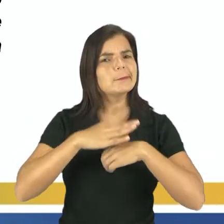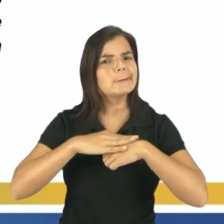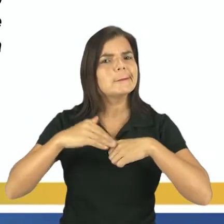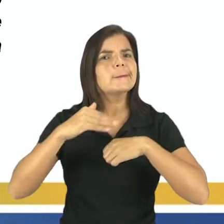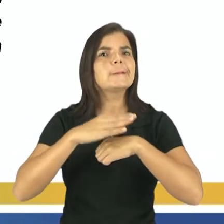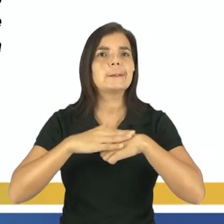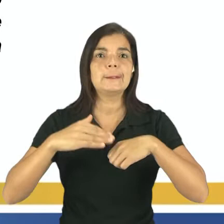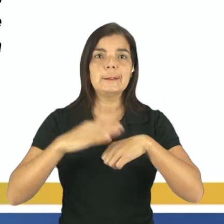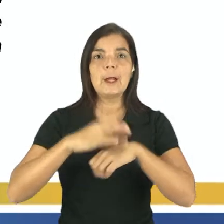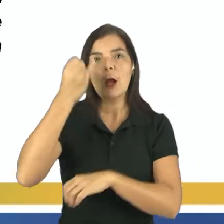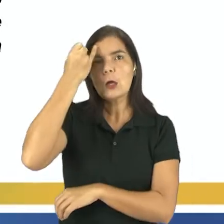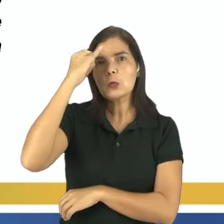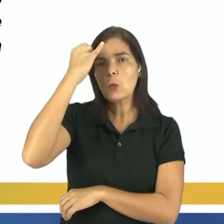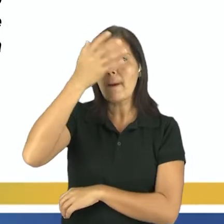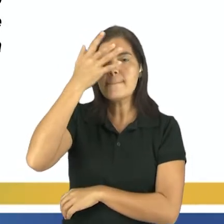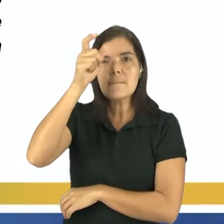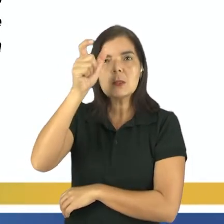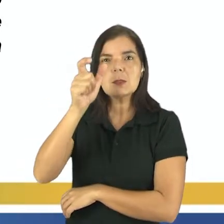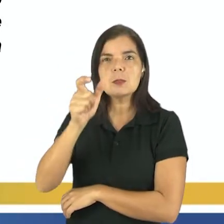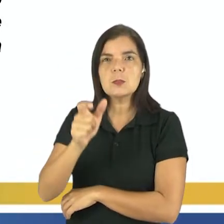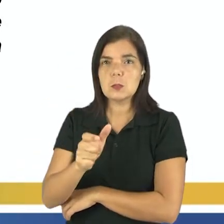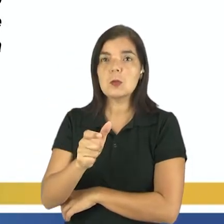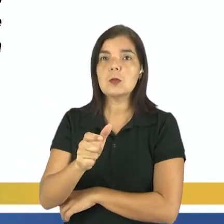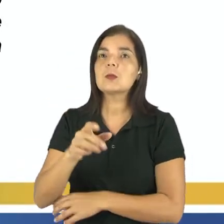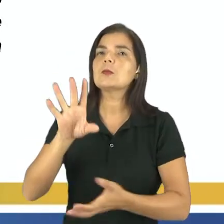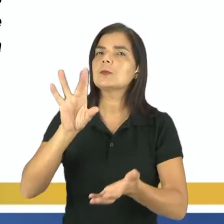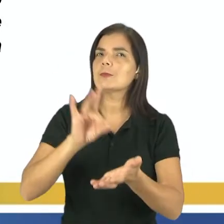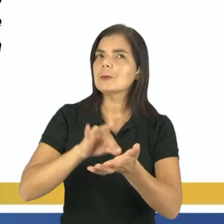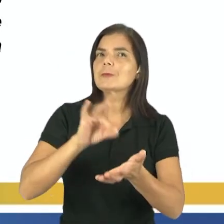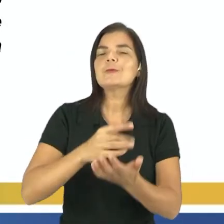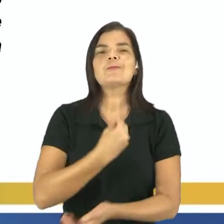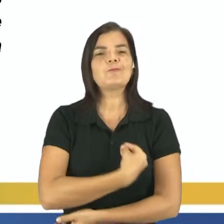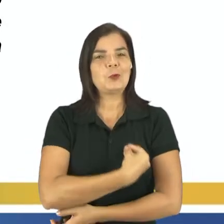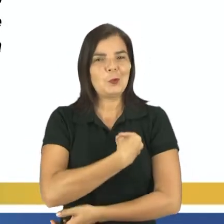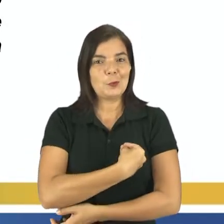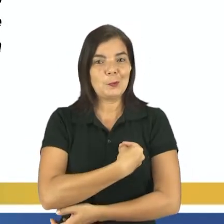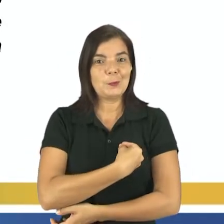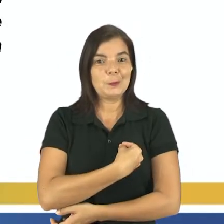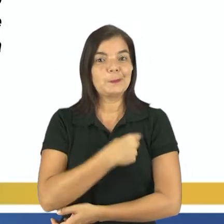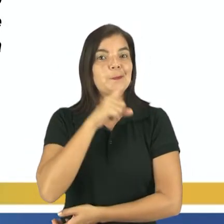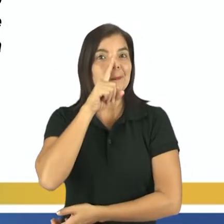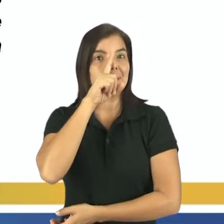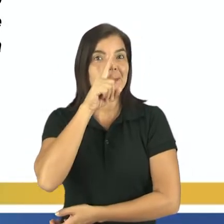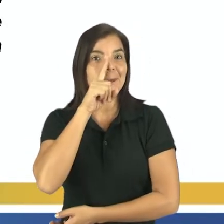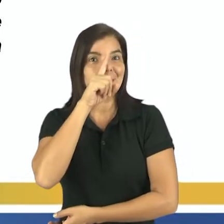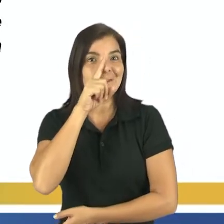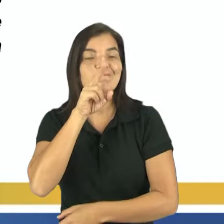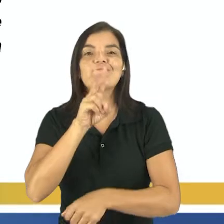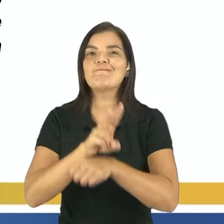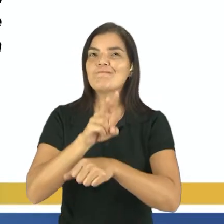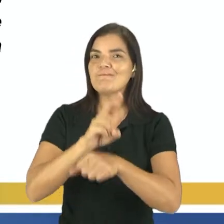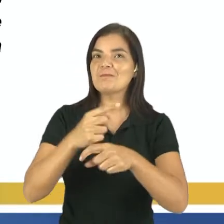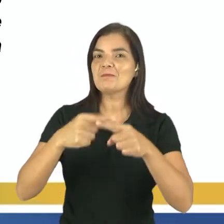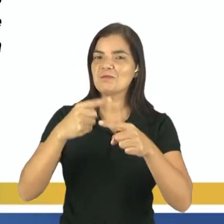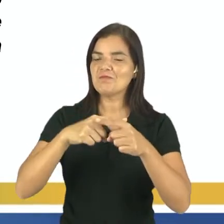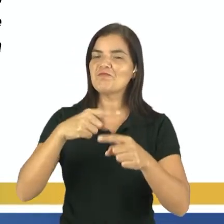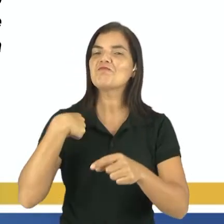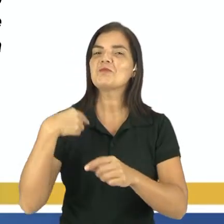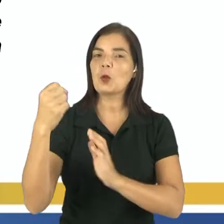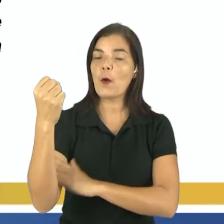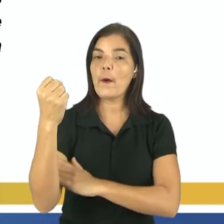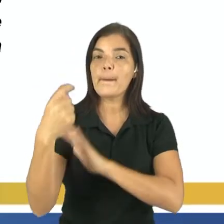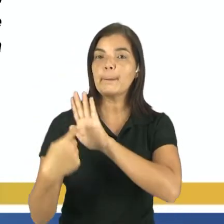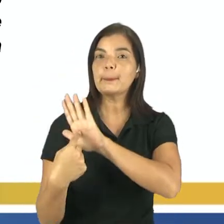delicada, a criação de uma pessoa inteira que na certa está tão viva quanto eu. Cuidai dela, porque meu poder é